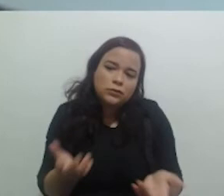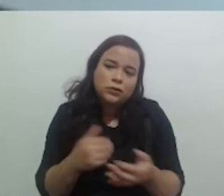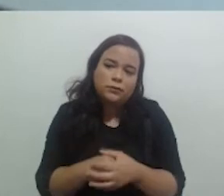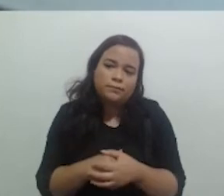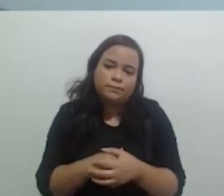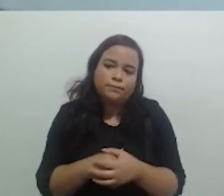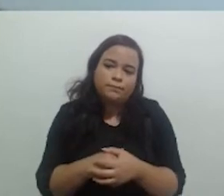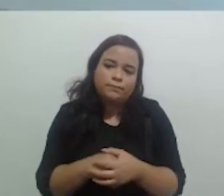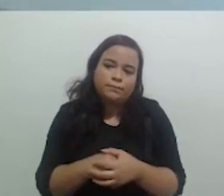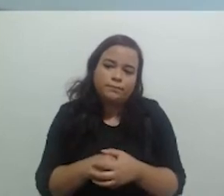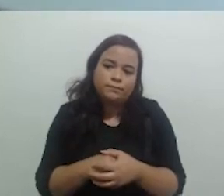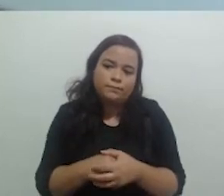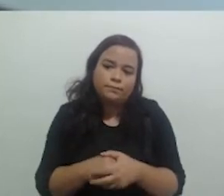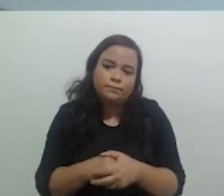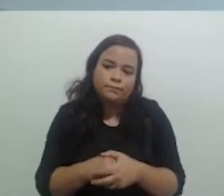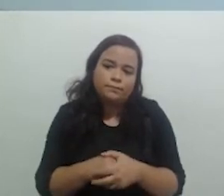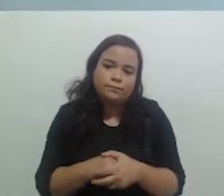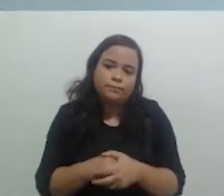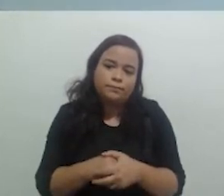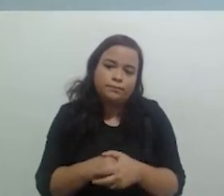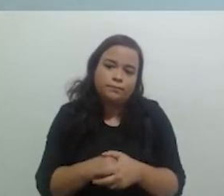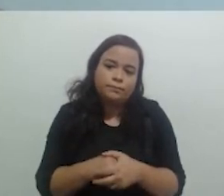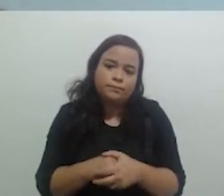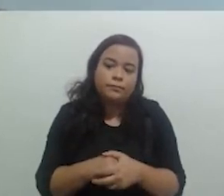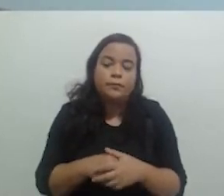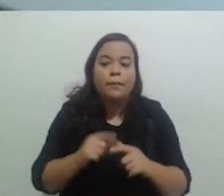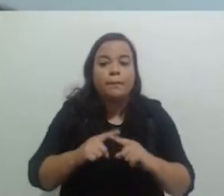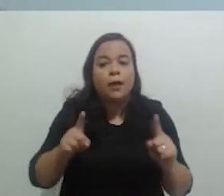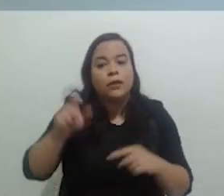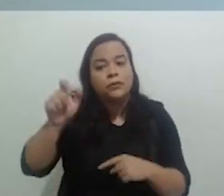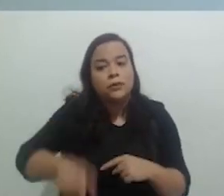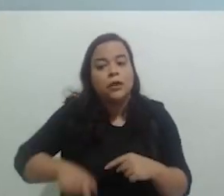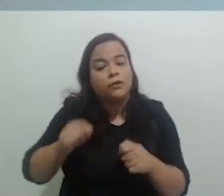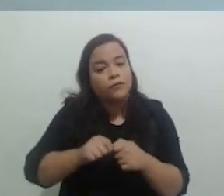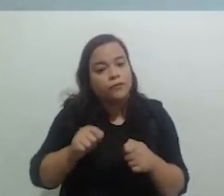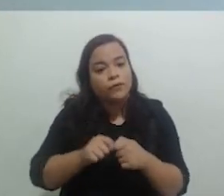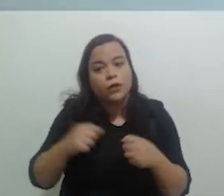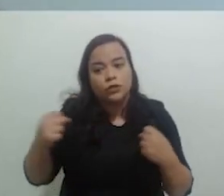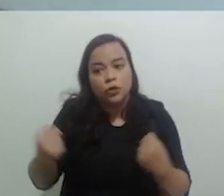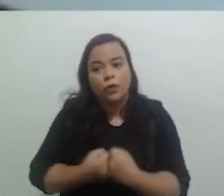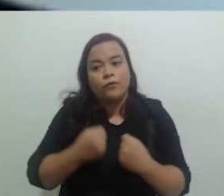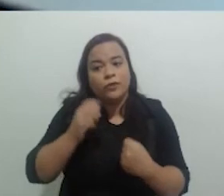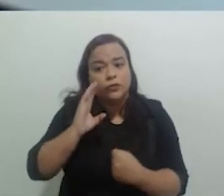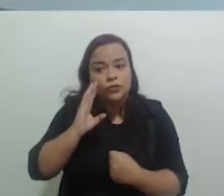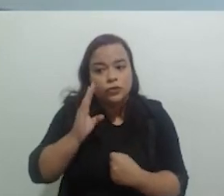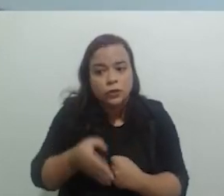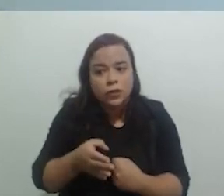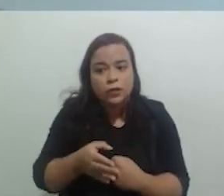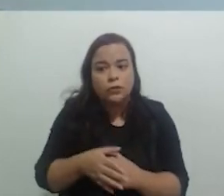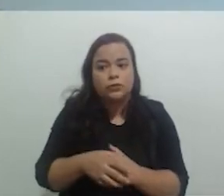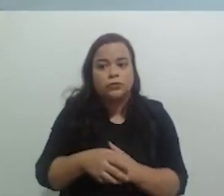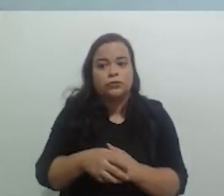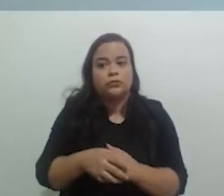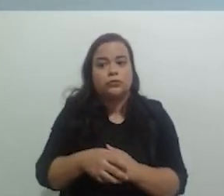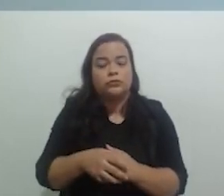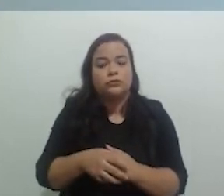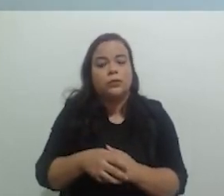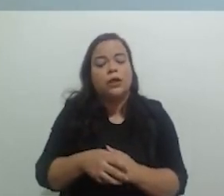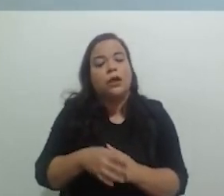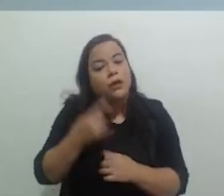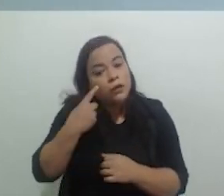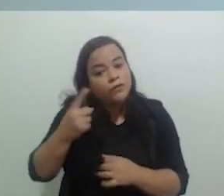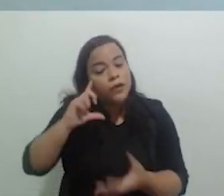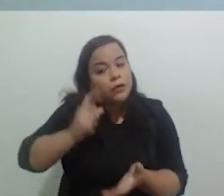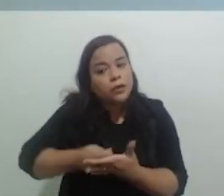Mas não, ele já fez já suscitou o conflito direto, e aí estamos aqui agora decidindo a respeito. E aí a primeira